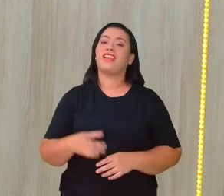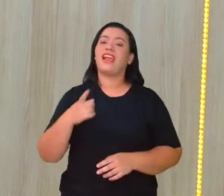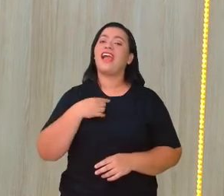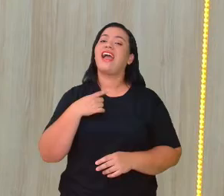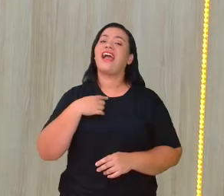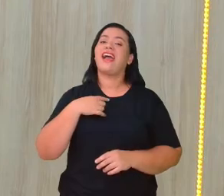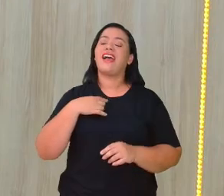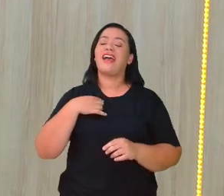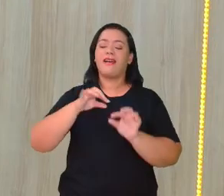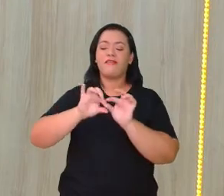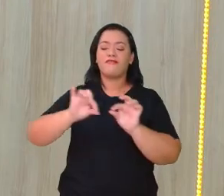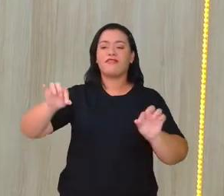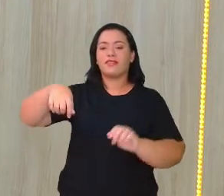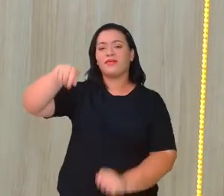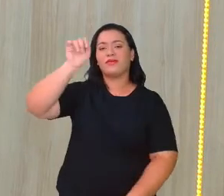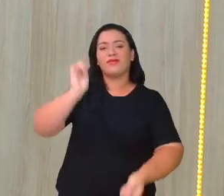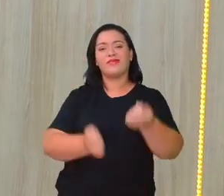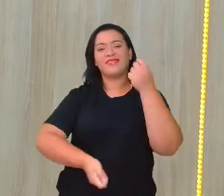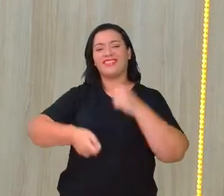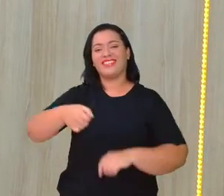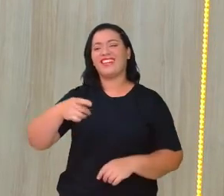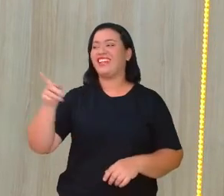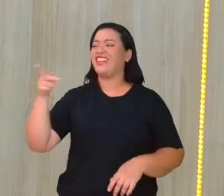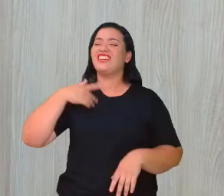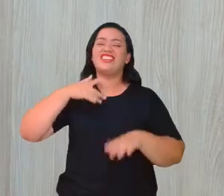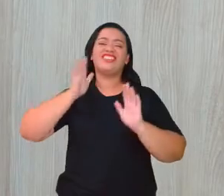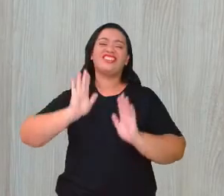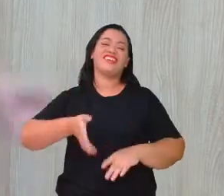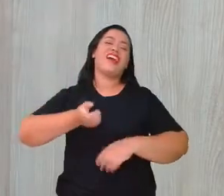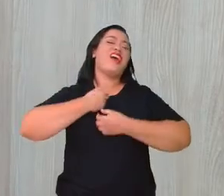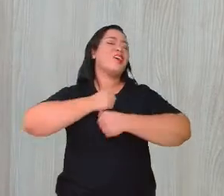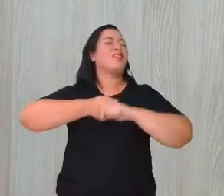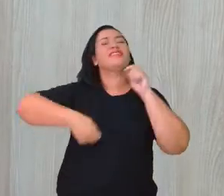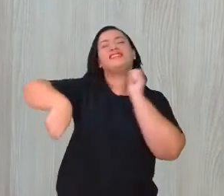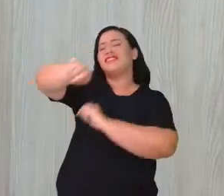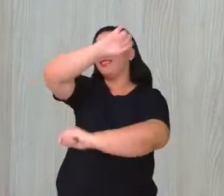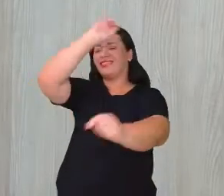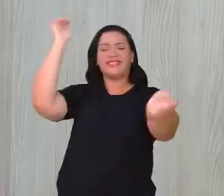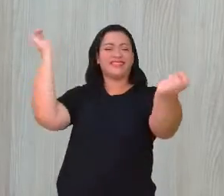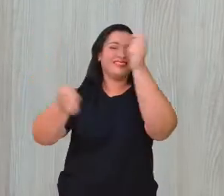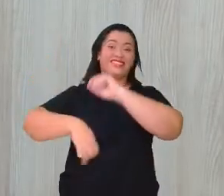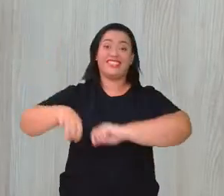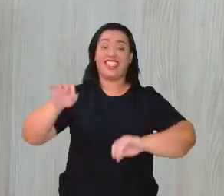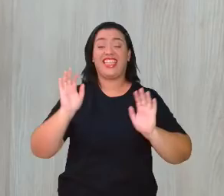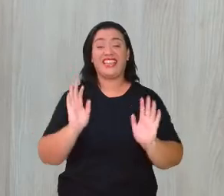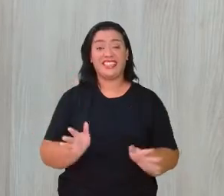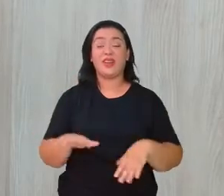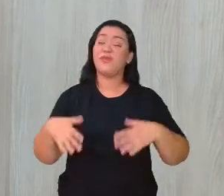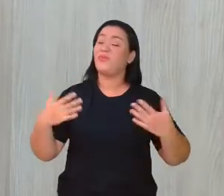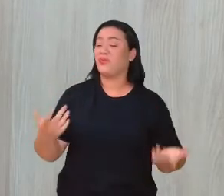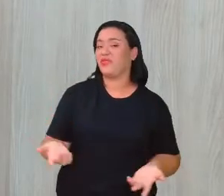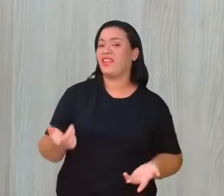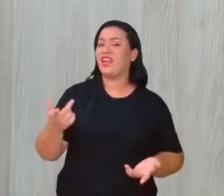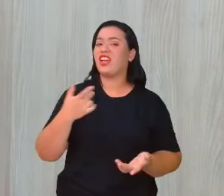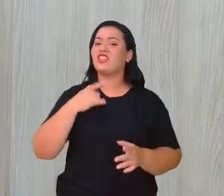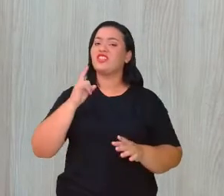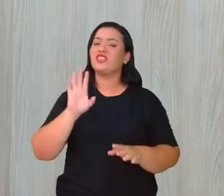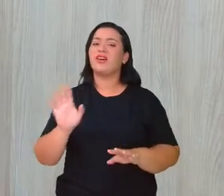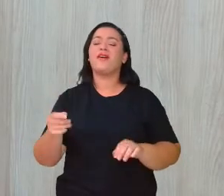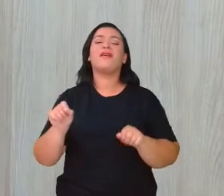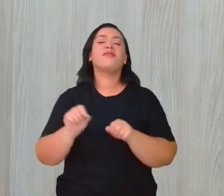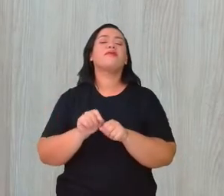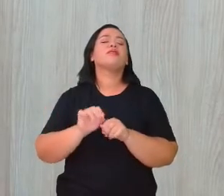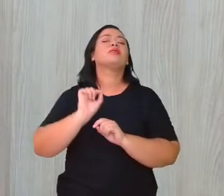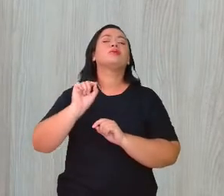Ai, menina, eu já corri por esses corredores com essa fita fazendo e tal. Só que, minha gente, eu só cheguei até o balé, tá? Eu